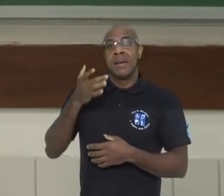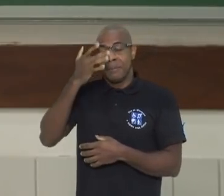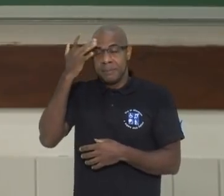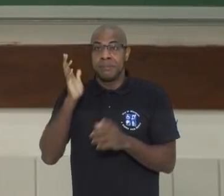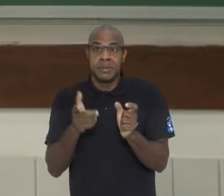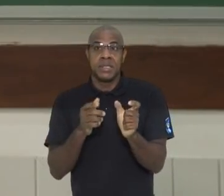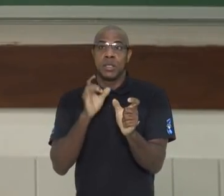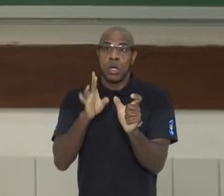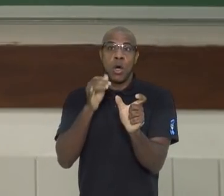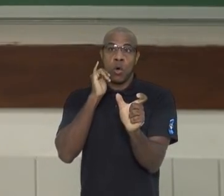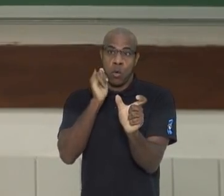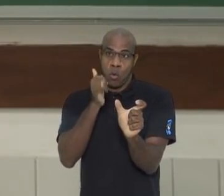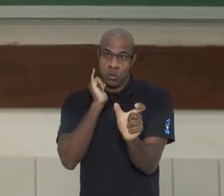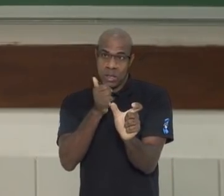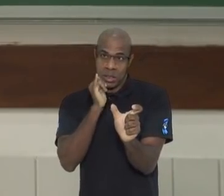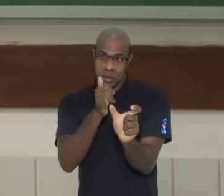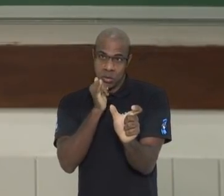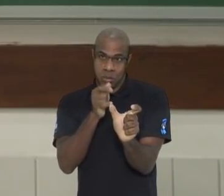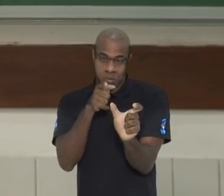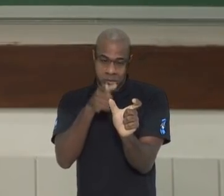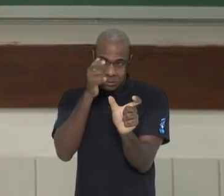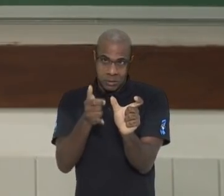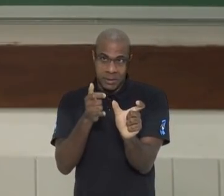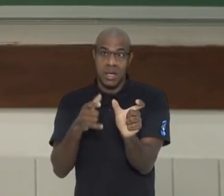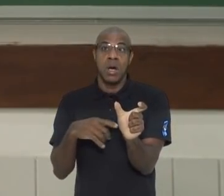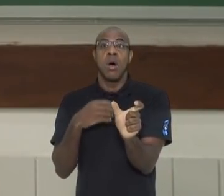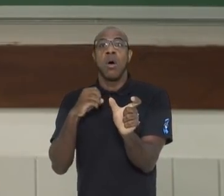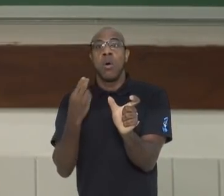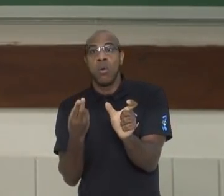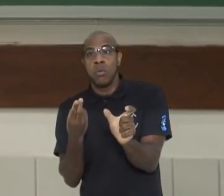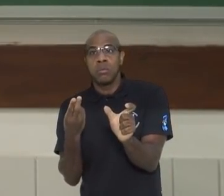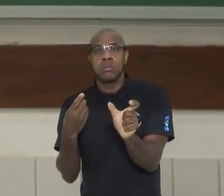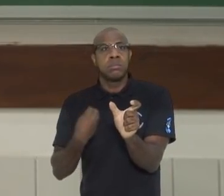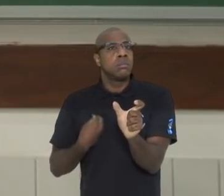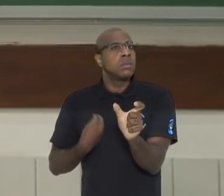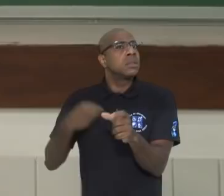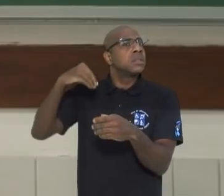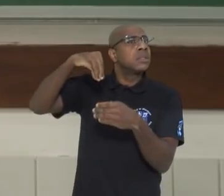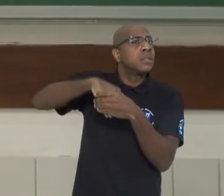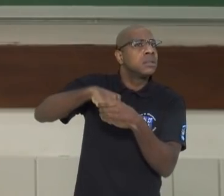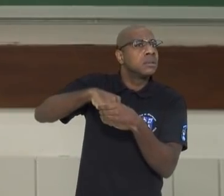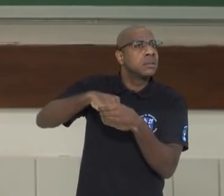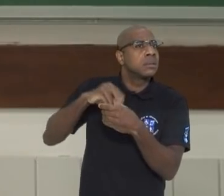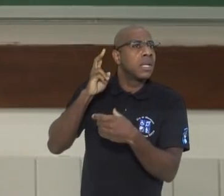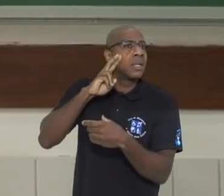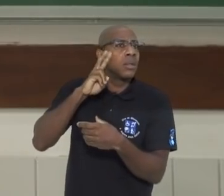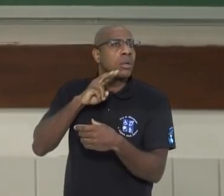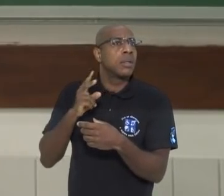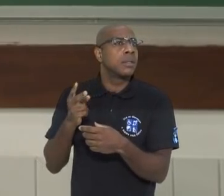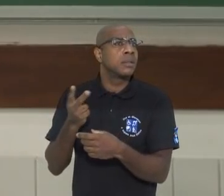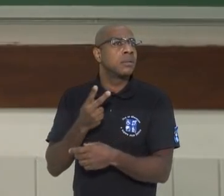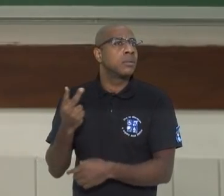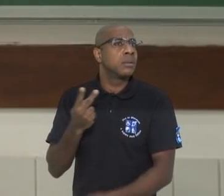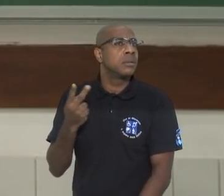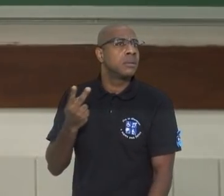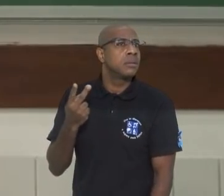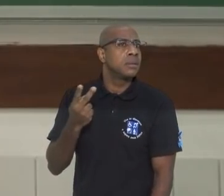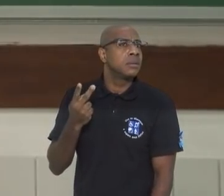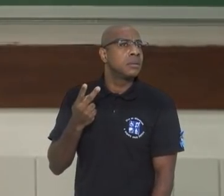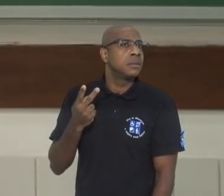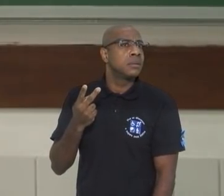a história. Mas qual que é a diferença do narrador onisciente em relação aos 2 primeiros?